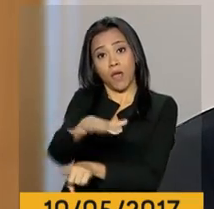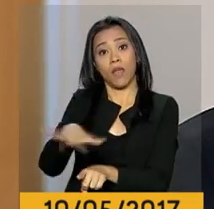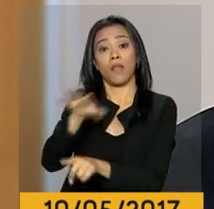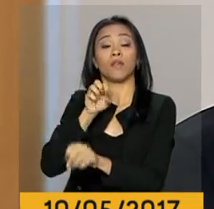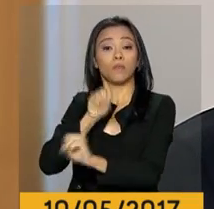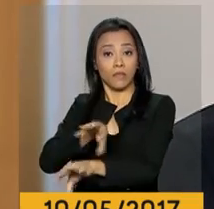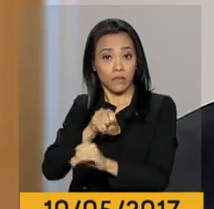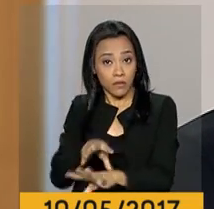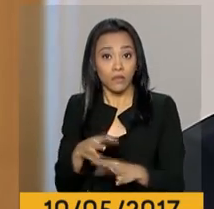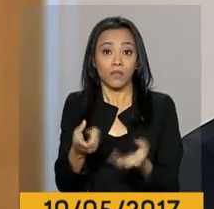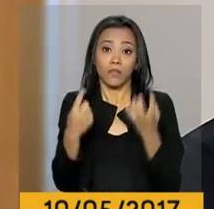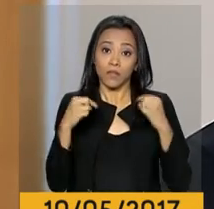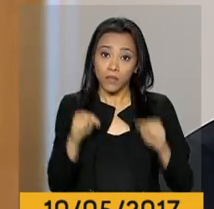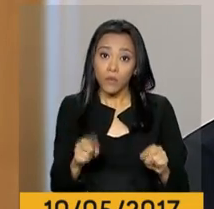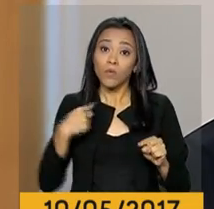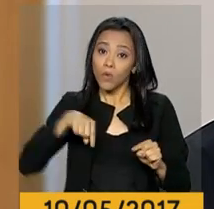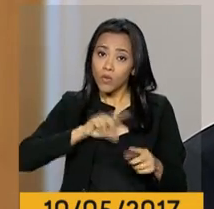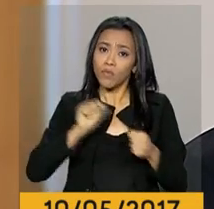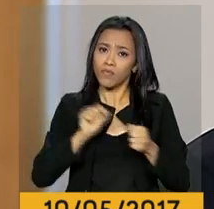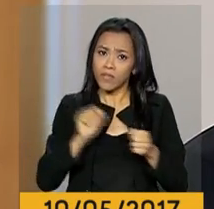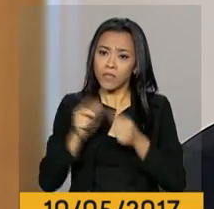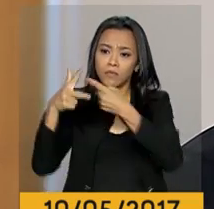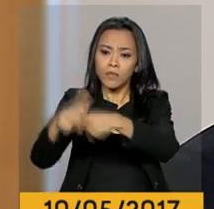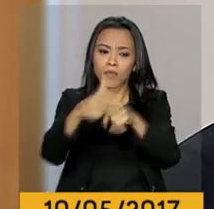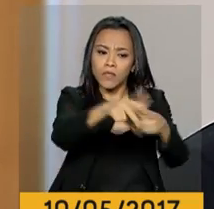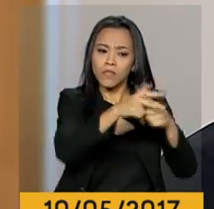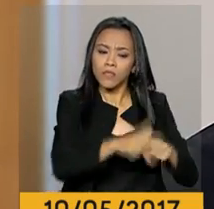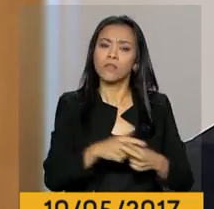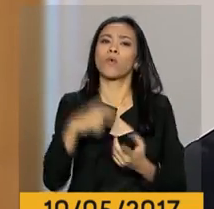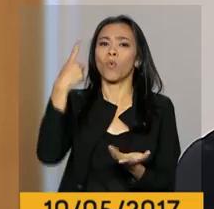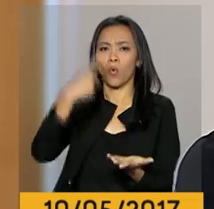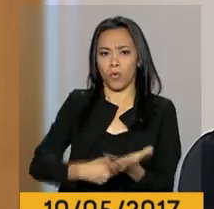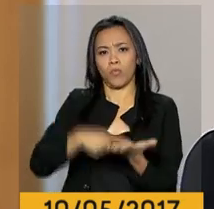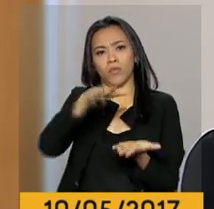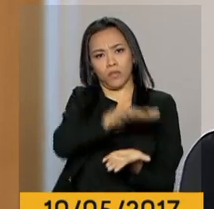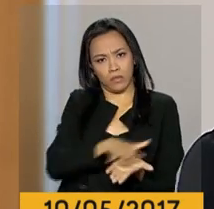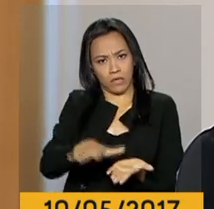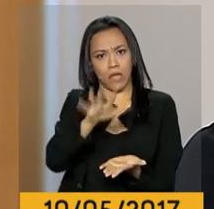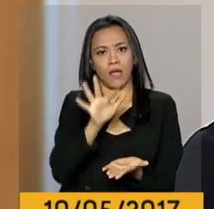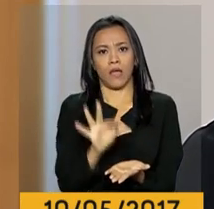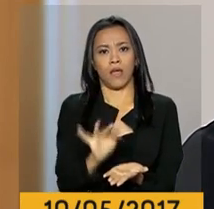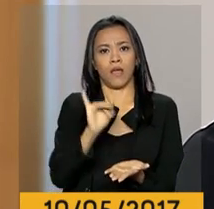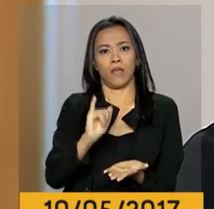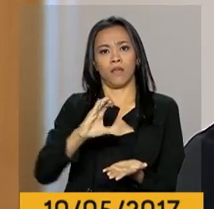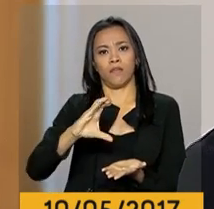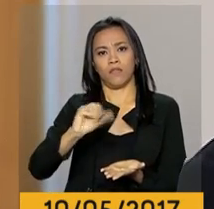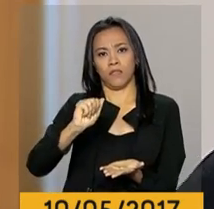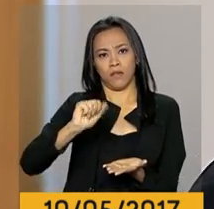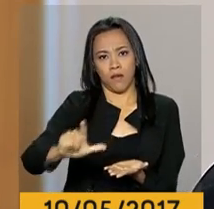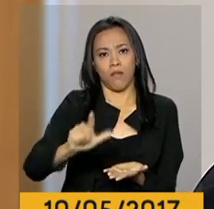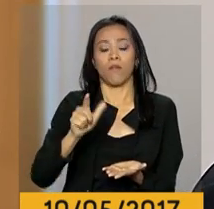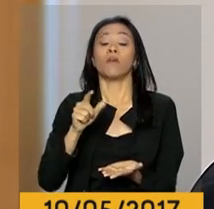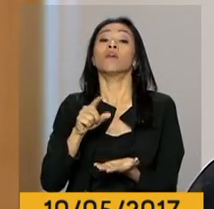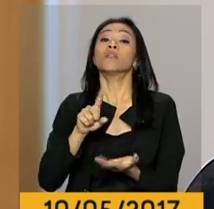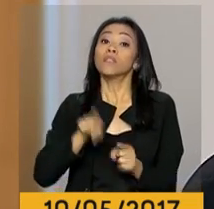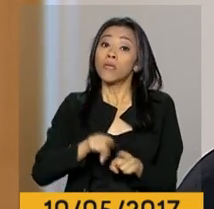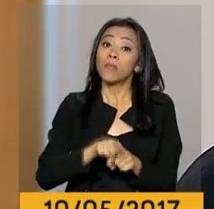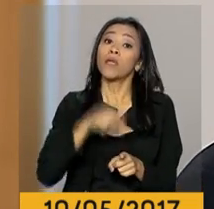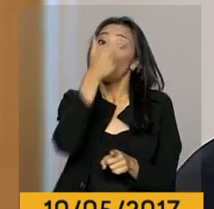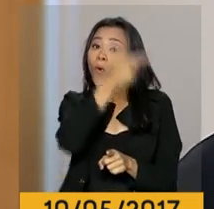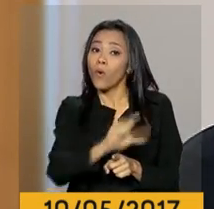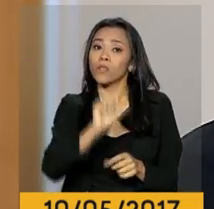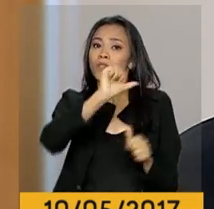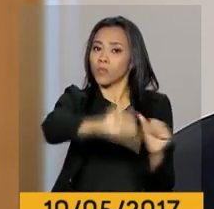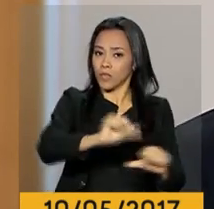muita responsabilidade fiscal como estamos no tópico da responsabilidade fiscal cuidando de outras reformas